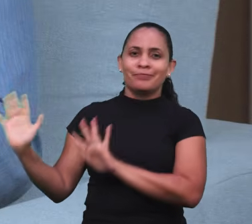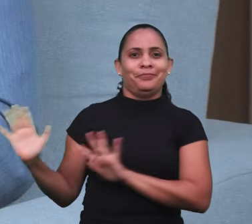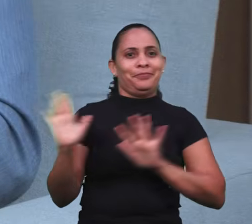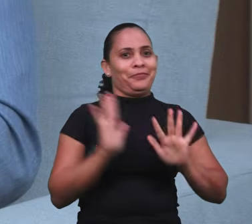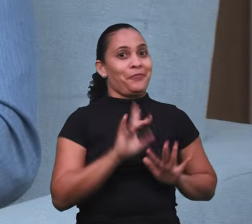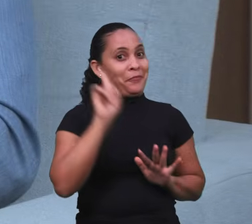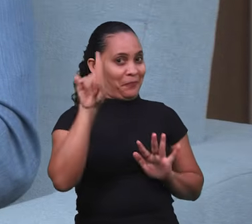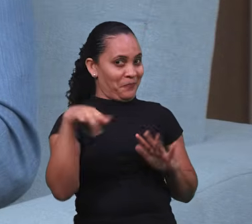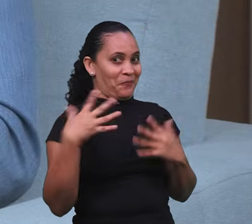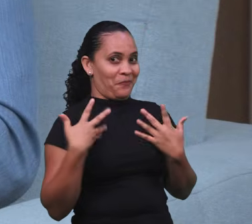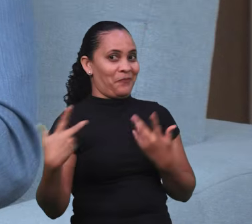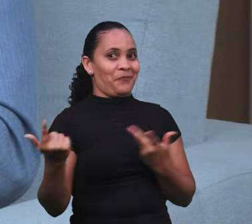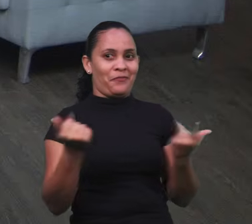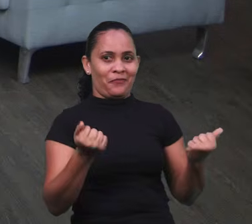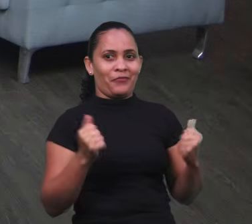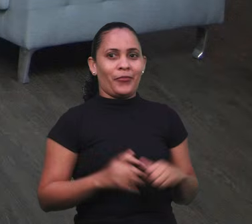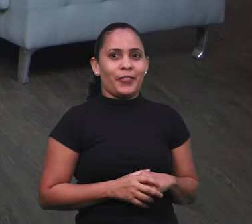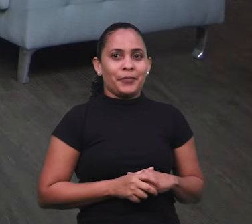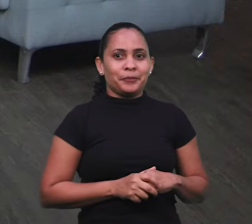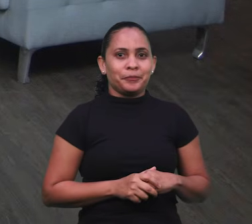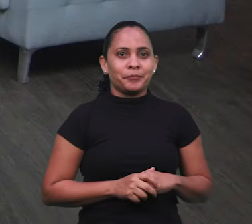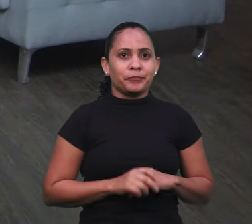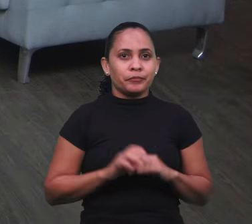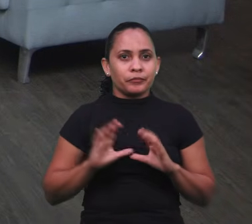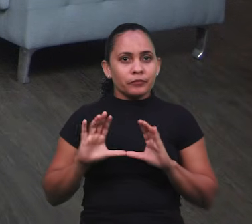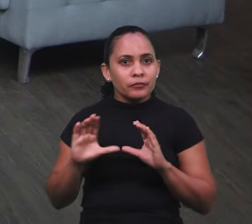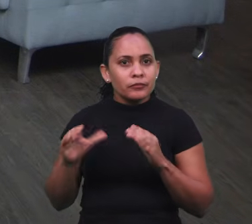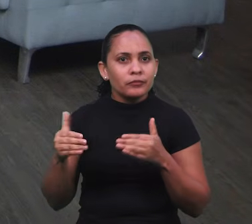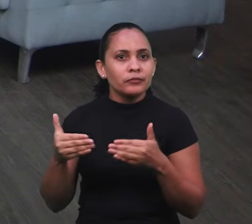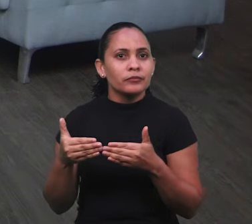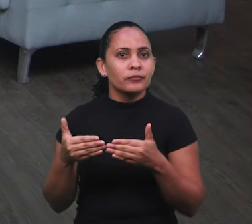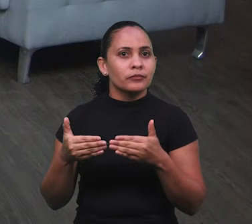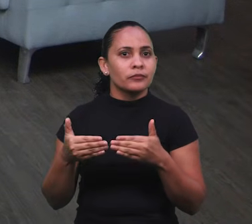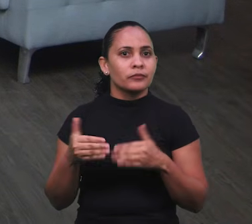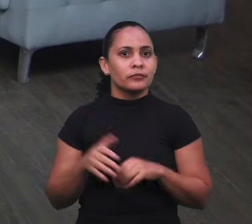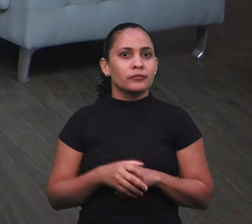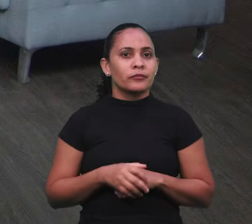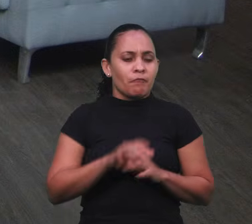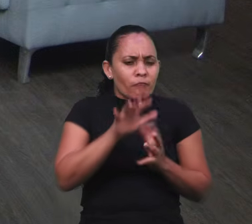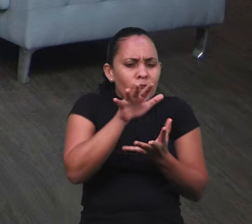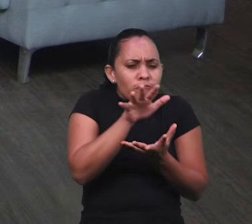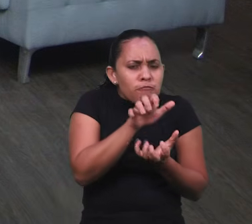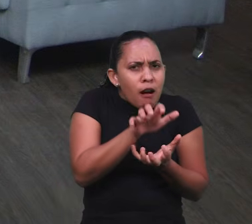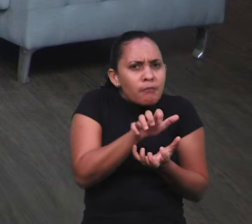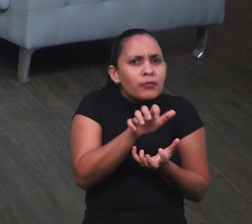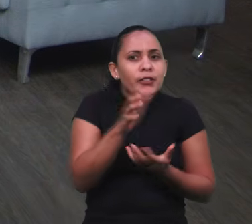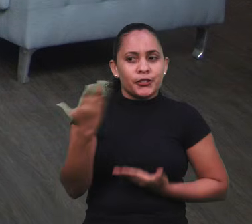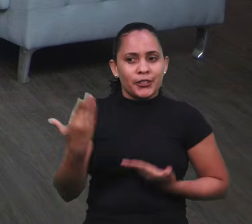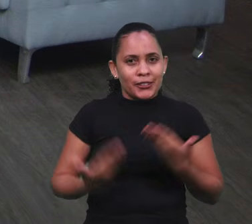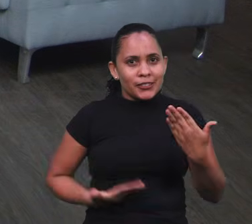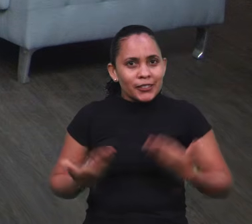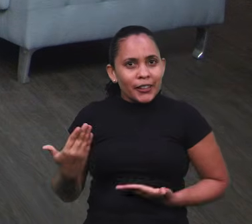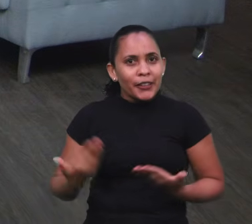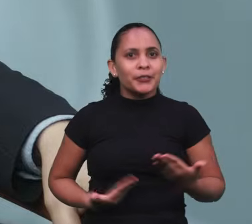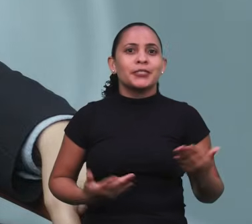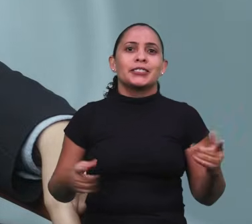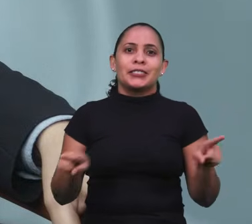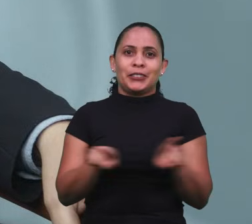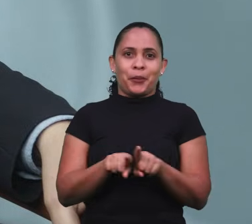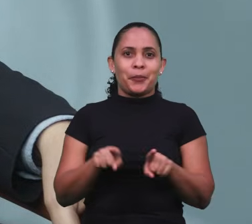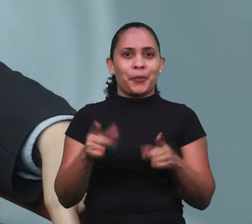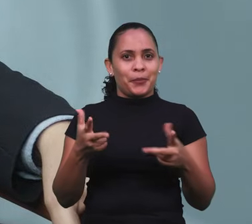bênção também. É maravilhoso, pastor Abel. O grupo, de idosos, grupo de